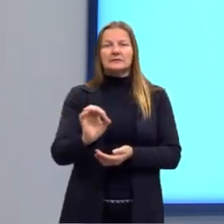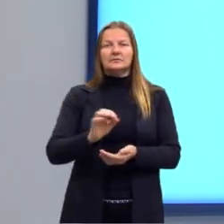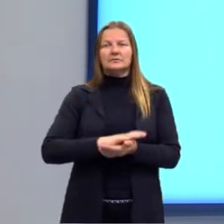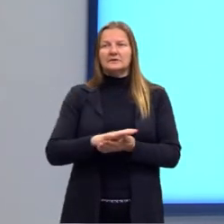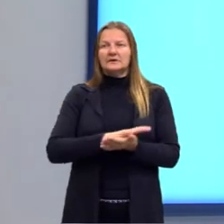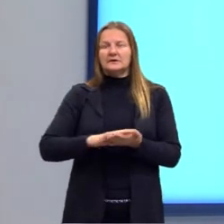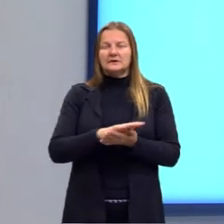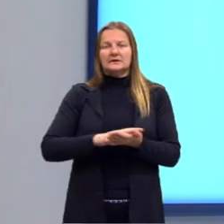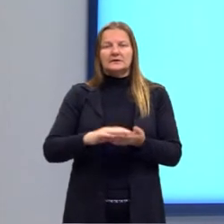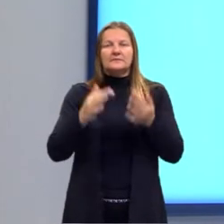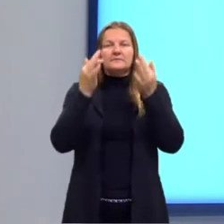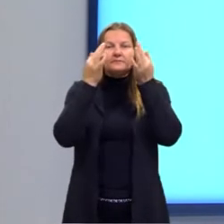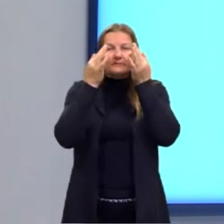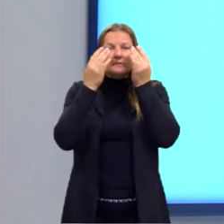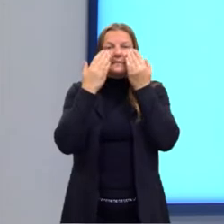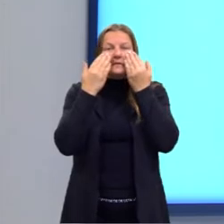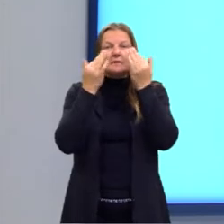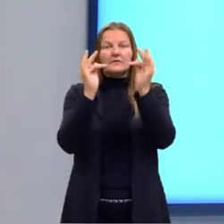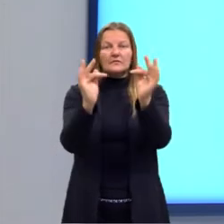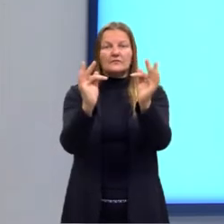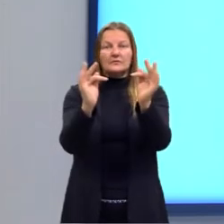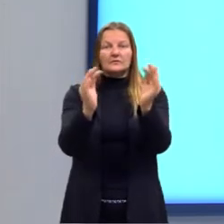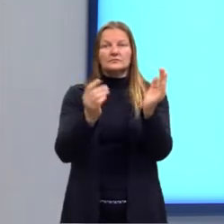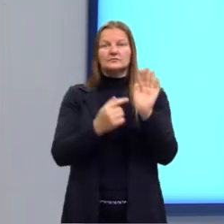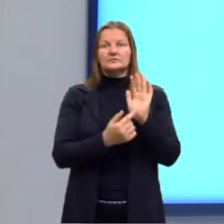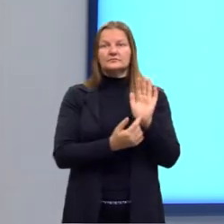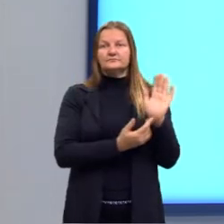e o fenótipo que ela vai expressar